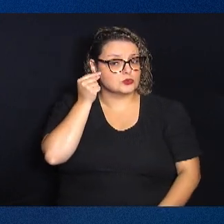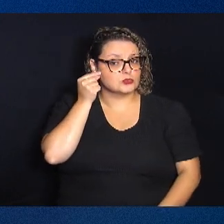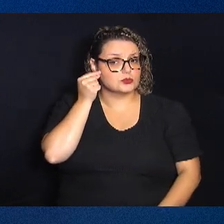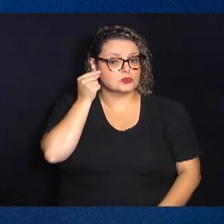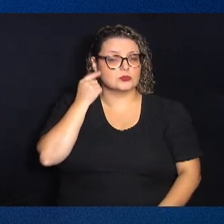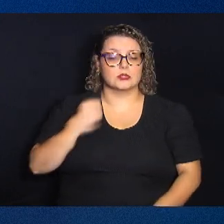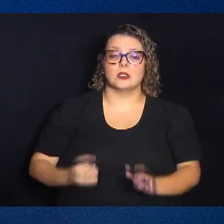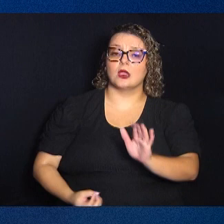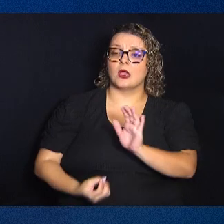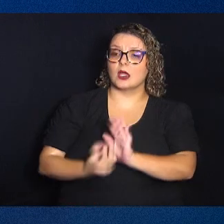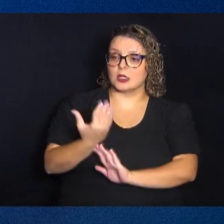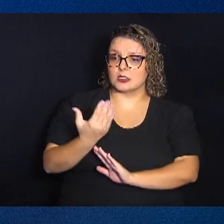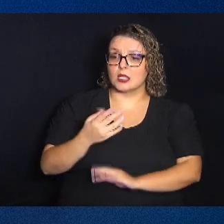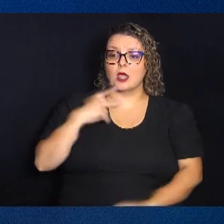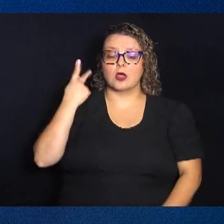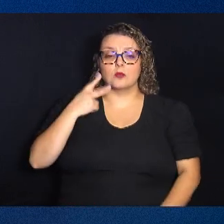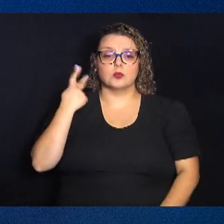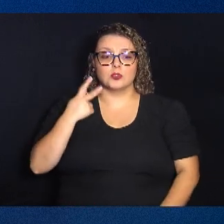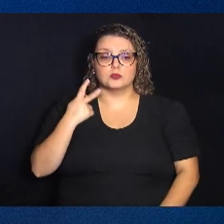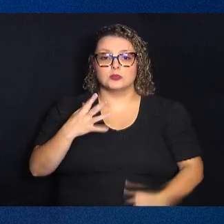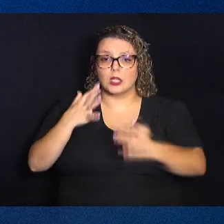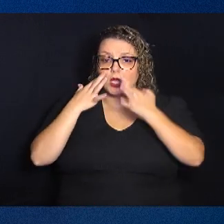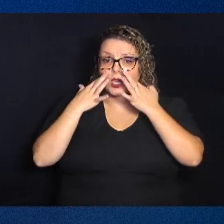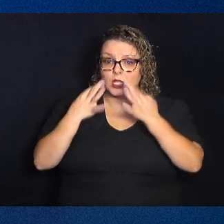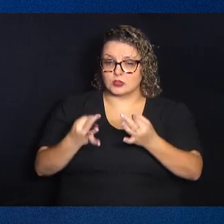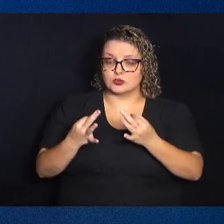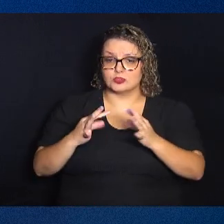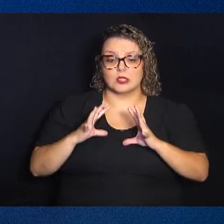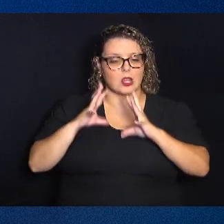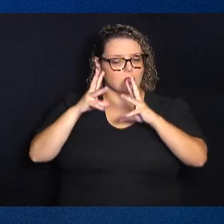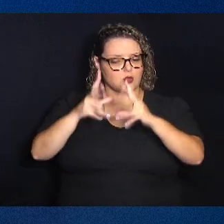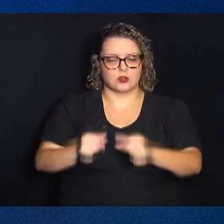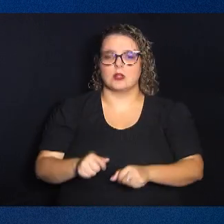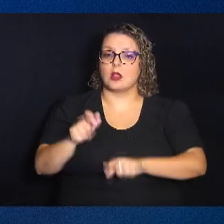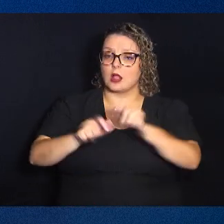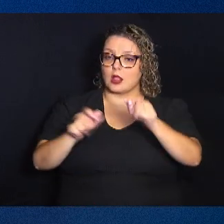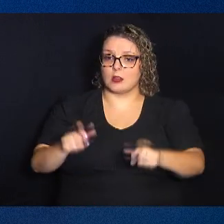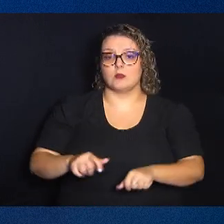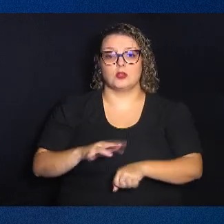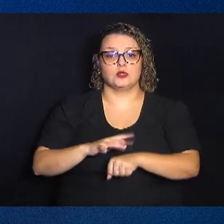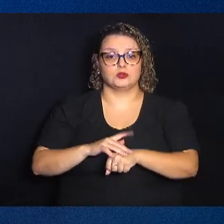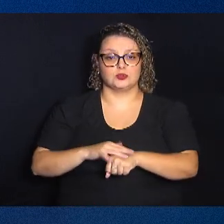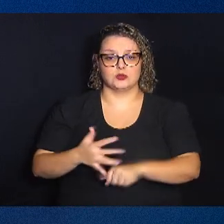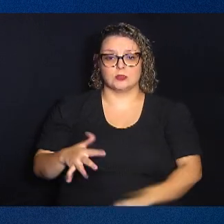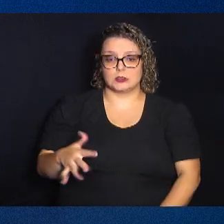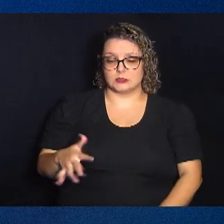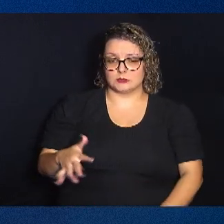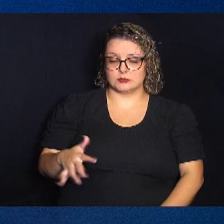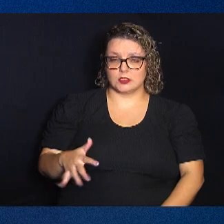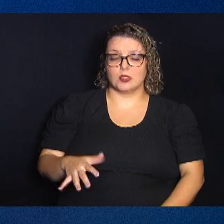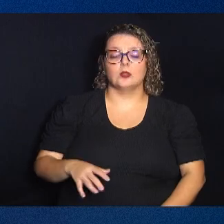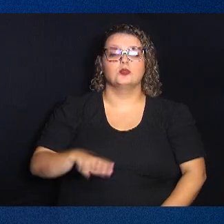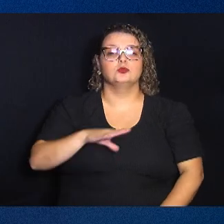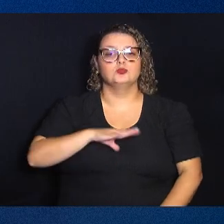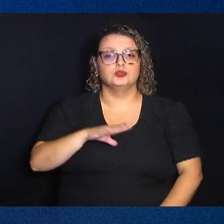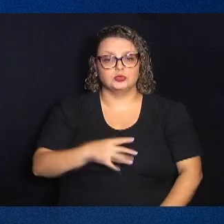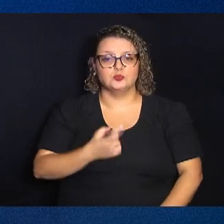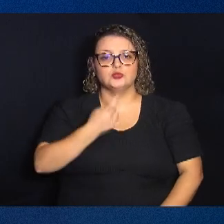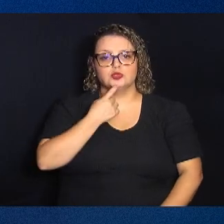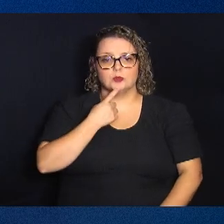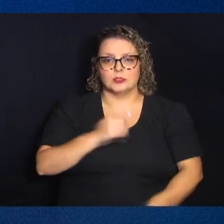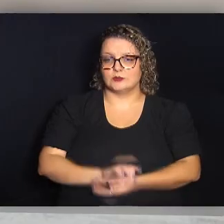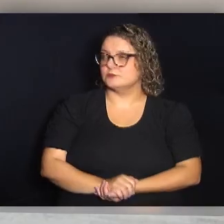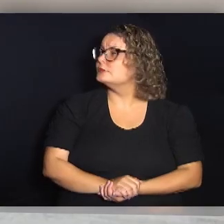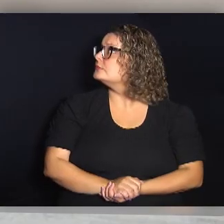Silva que institui a política de atenção integral a pessoa com doença de parkon no município de